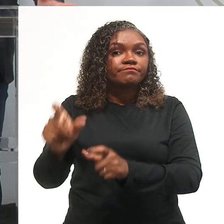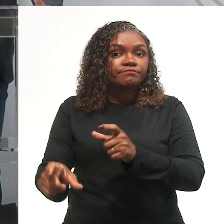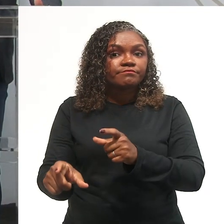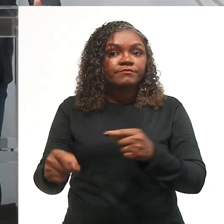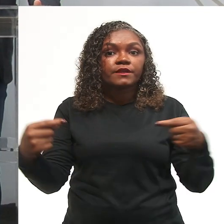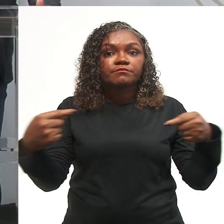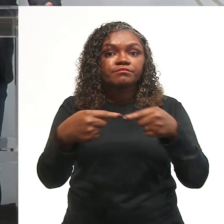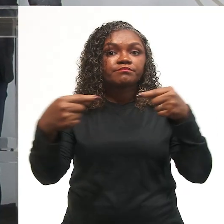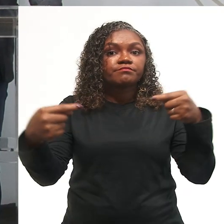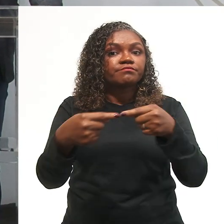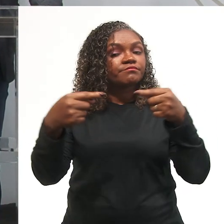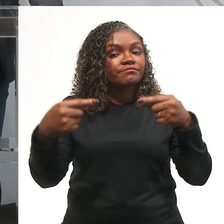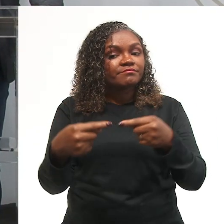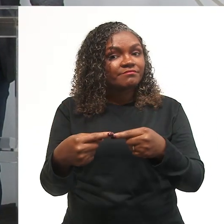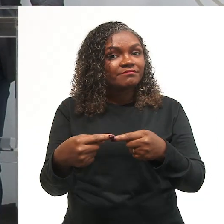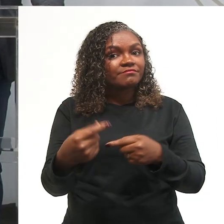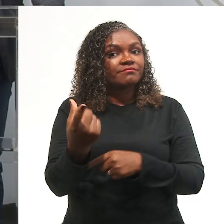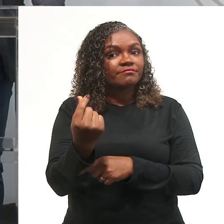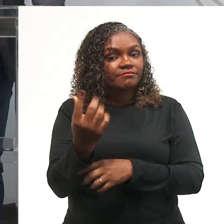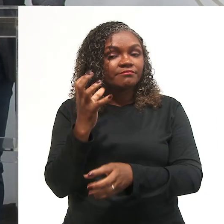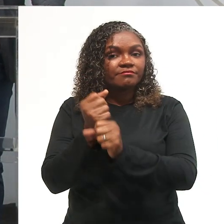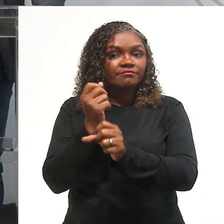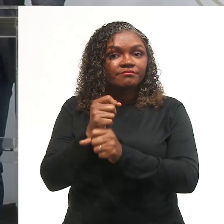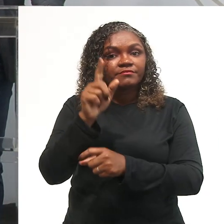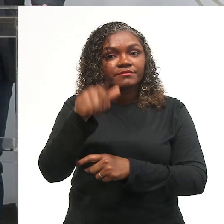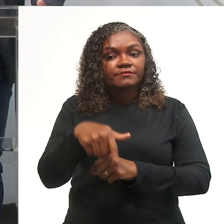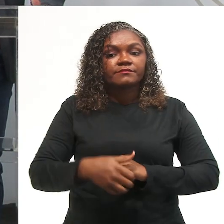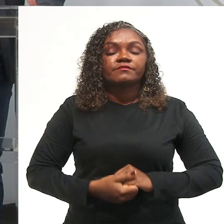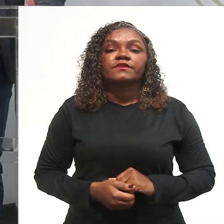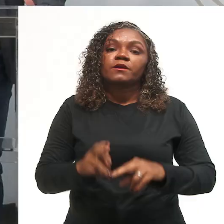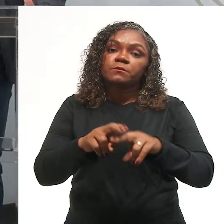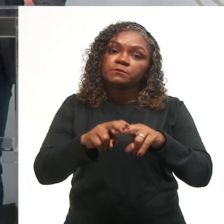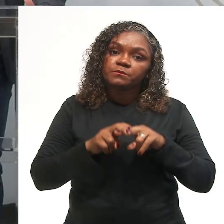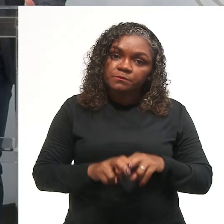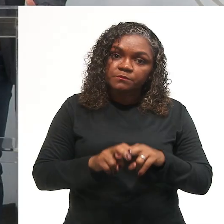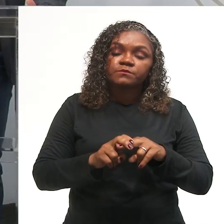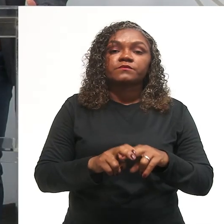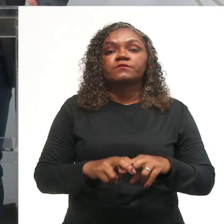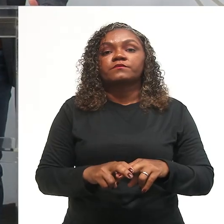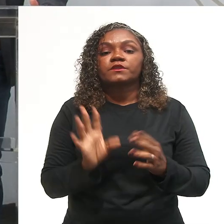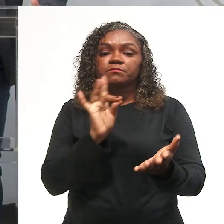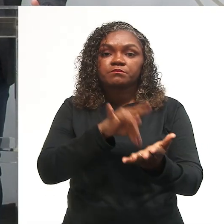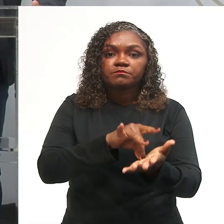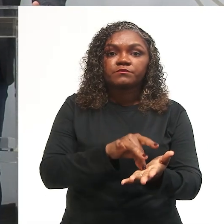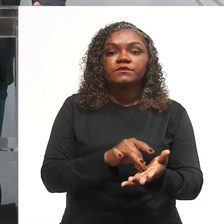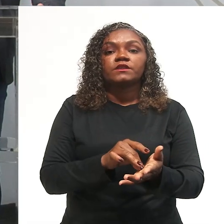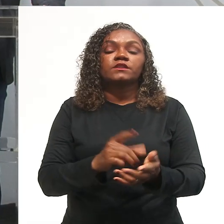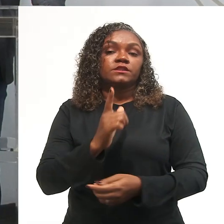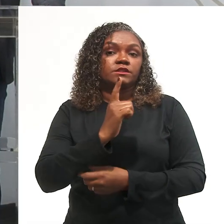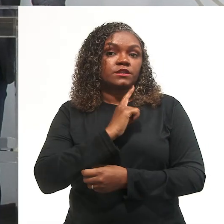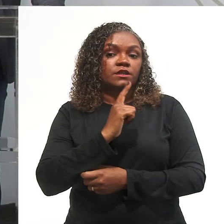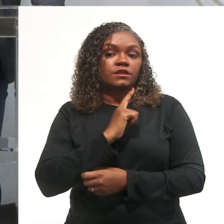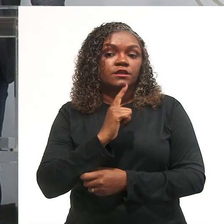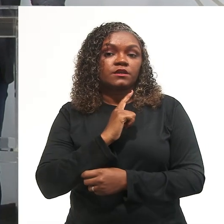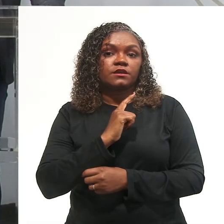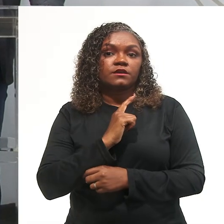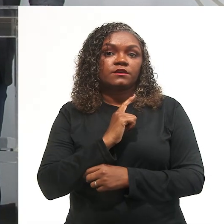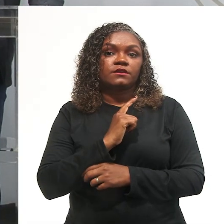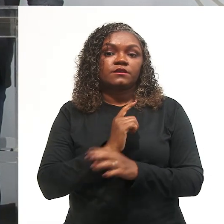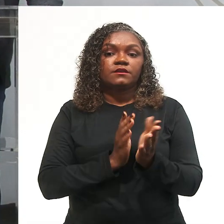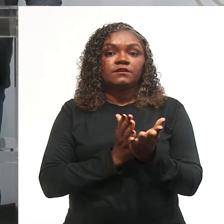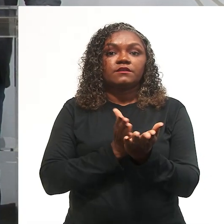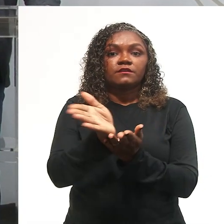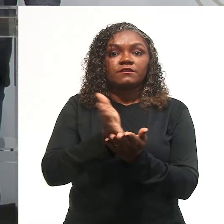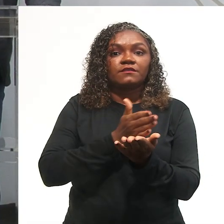esse retorno através da peça orçamentária. Então, a gente pode afirmar que o orçamento, sim, ele tanto tem esse viés